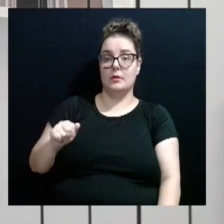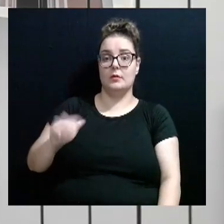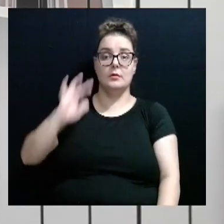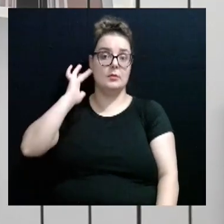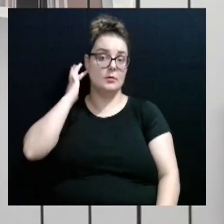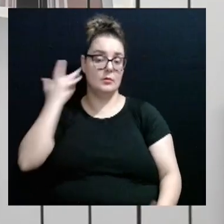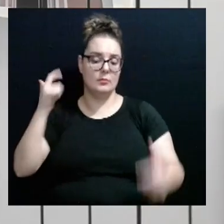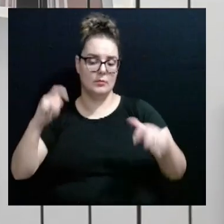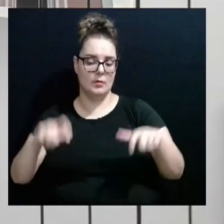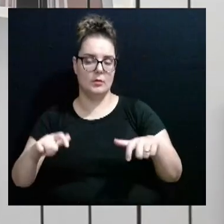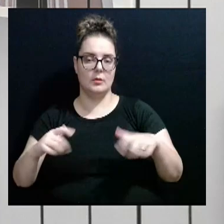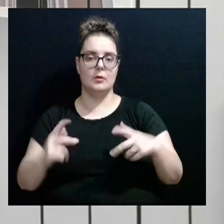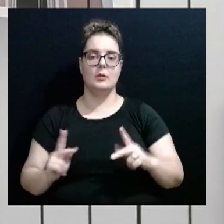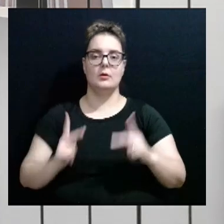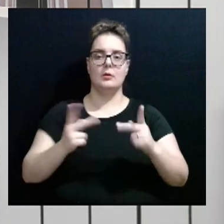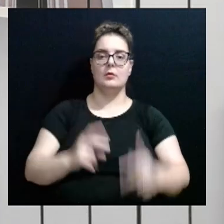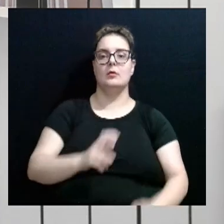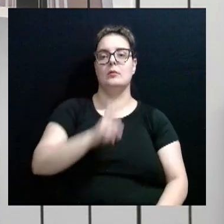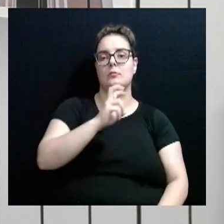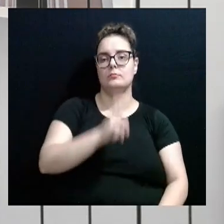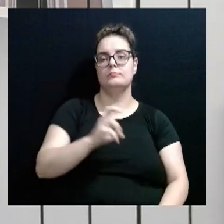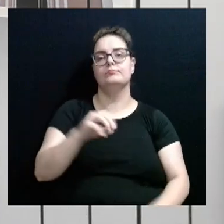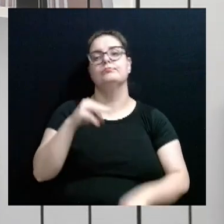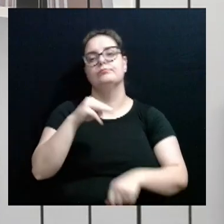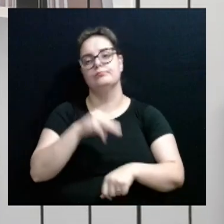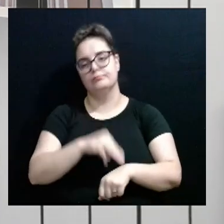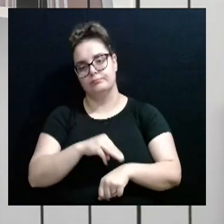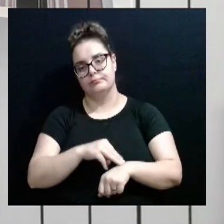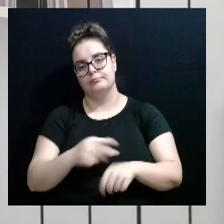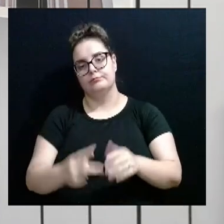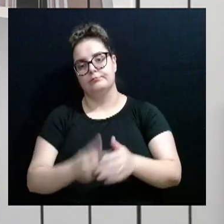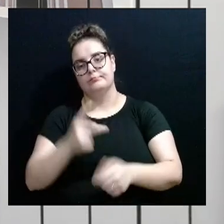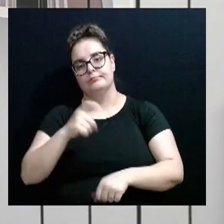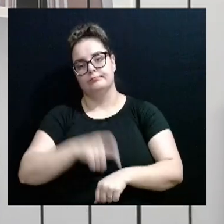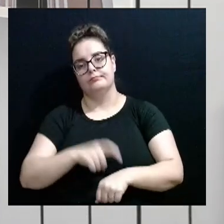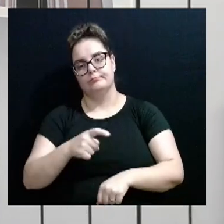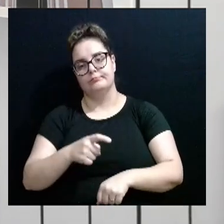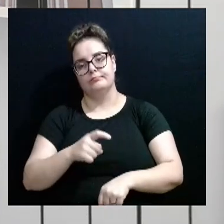os 50 minutos do segundo tempo, quando veio o castigo.